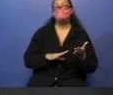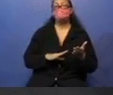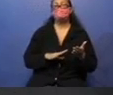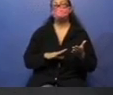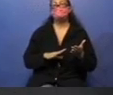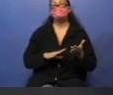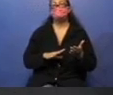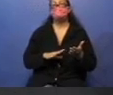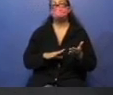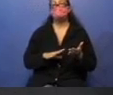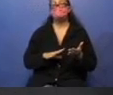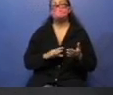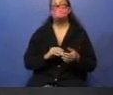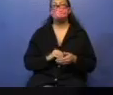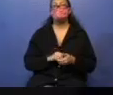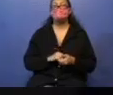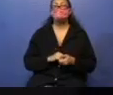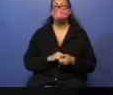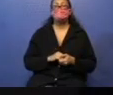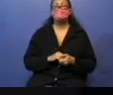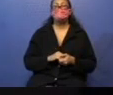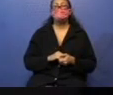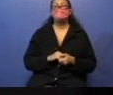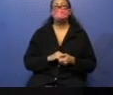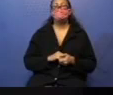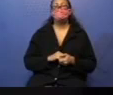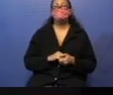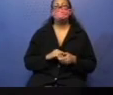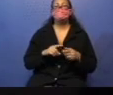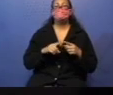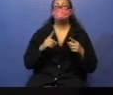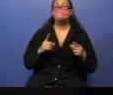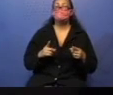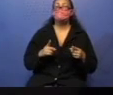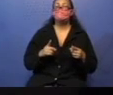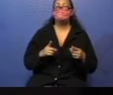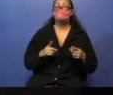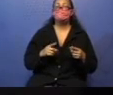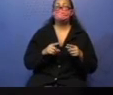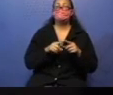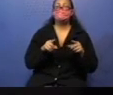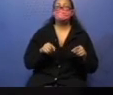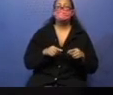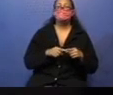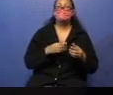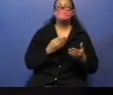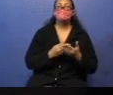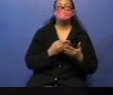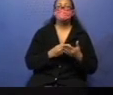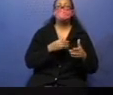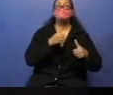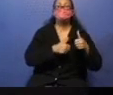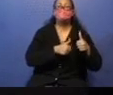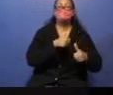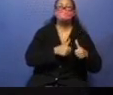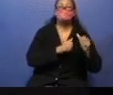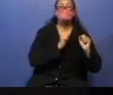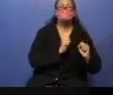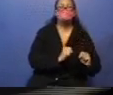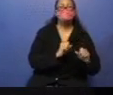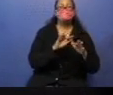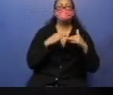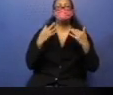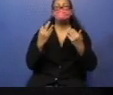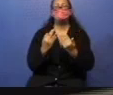atividade, certo? Mas nós não vamos jogar em sala de aula, então dá para vocês jogarem em família.